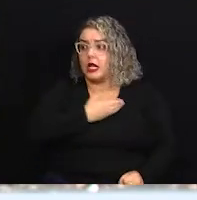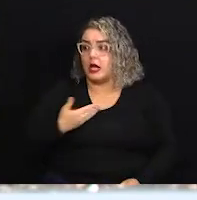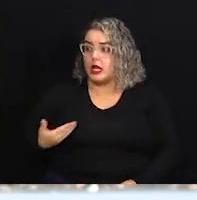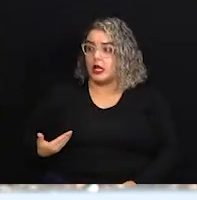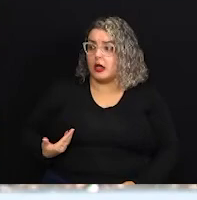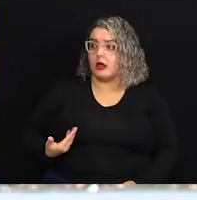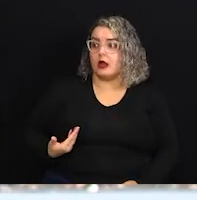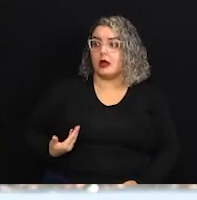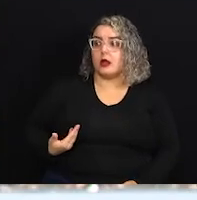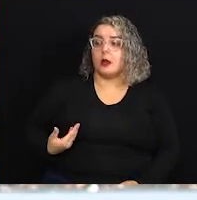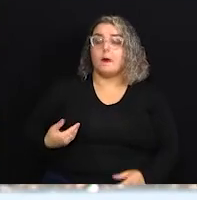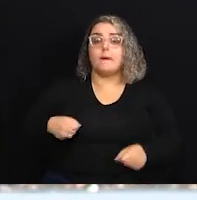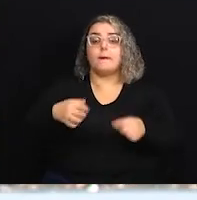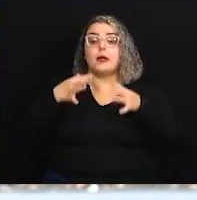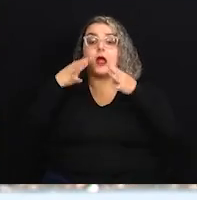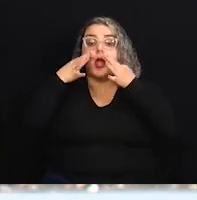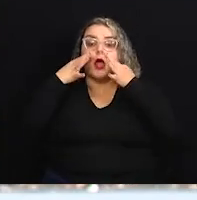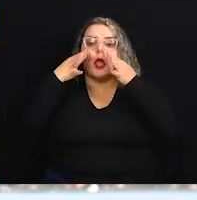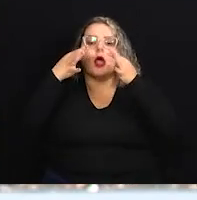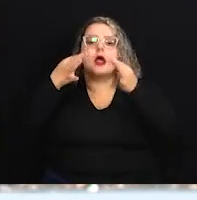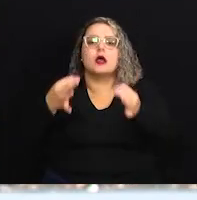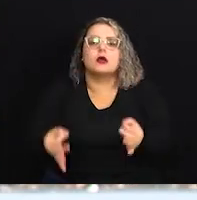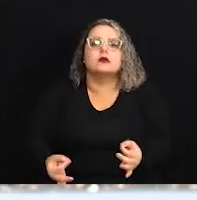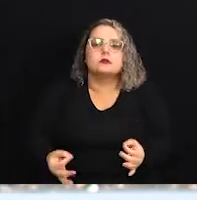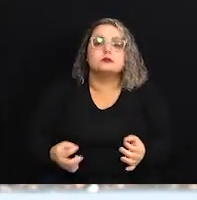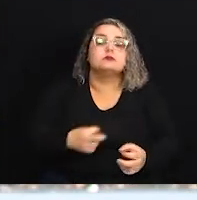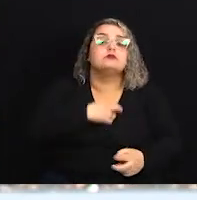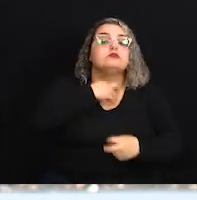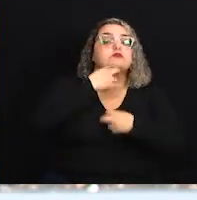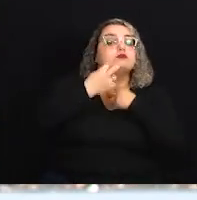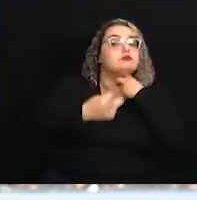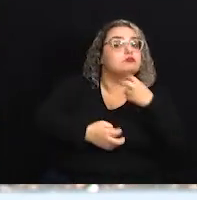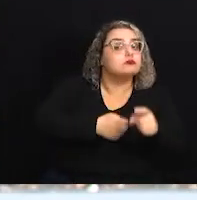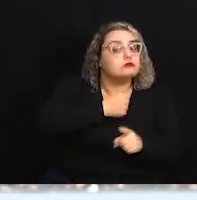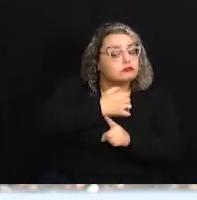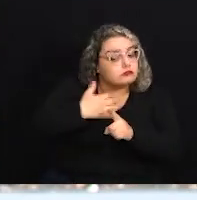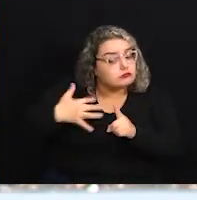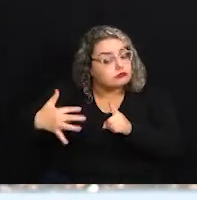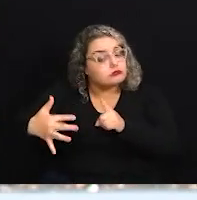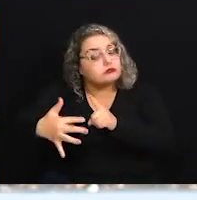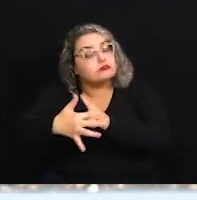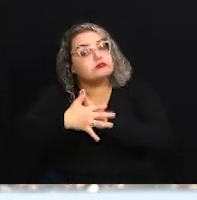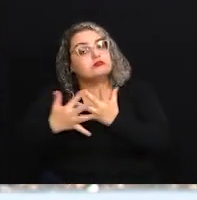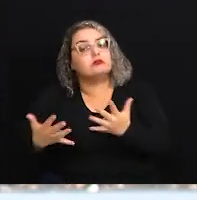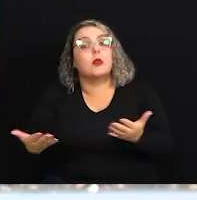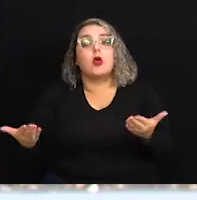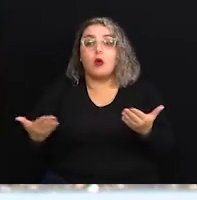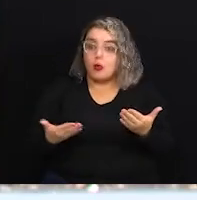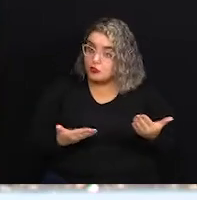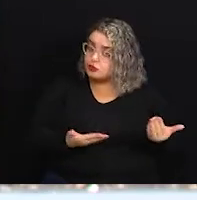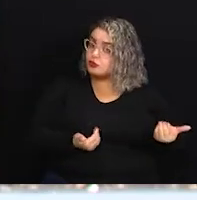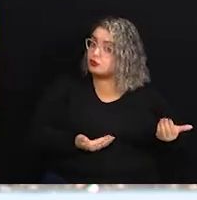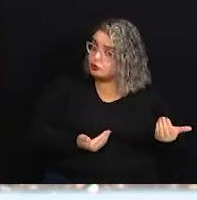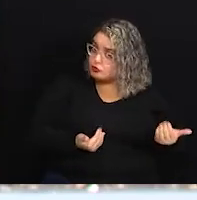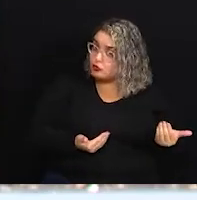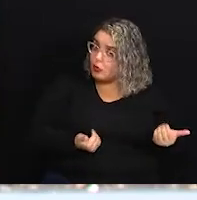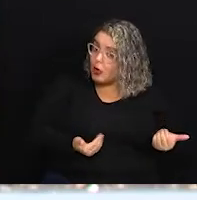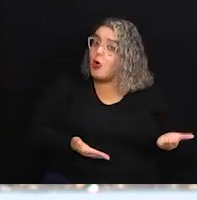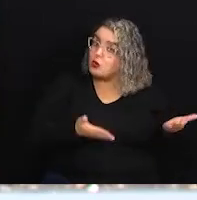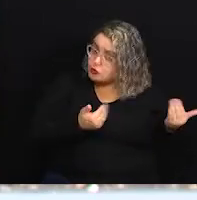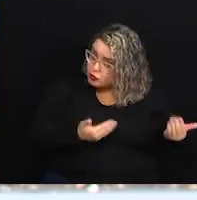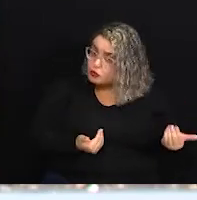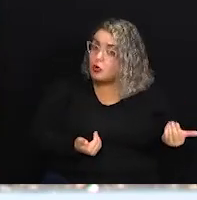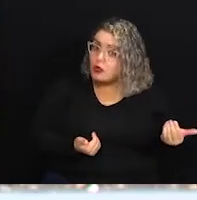poder público tem que estar atento às vozes da sociedade. Hoje, por exemplo, a